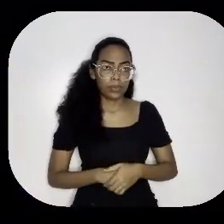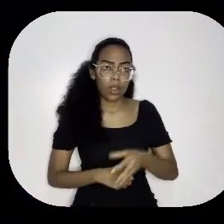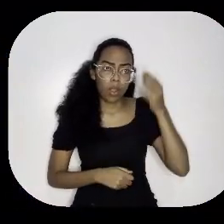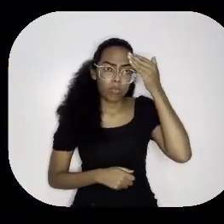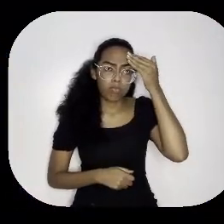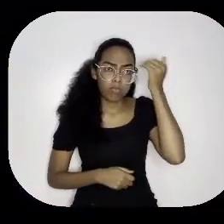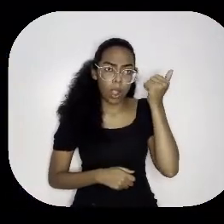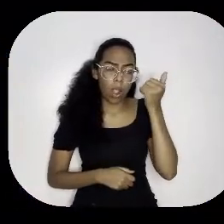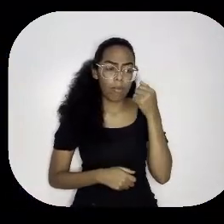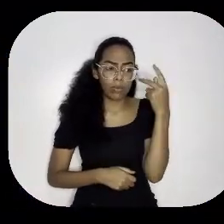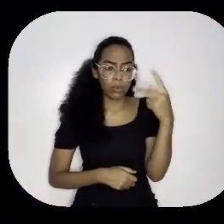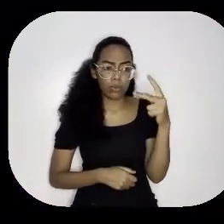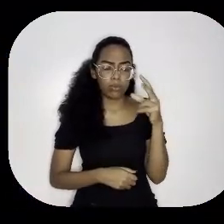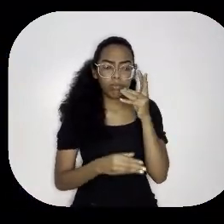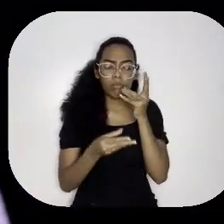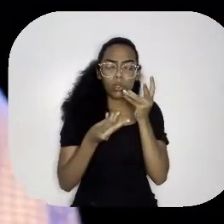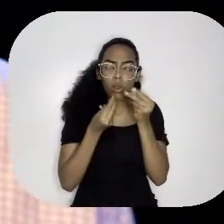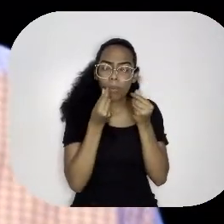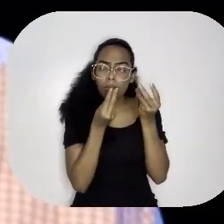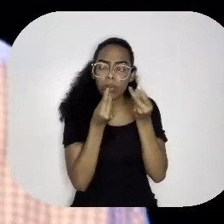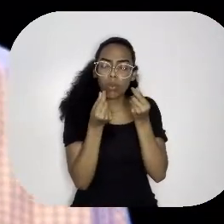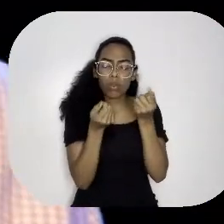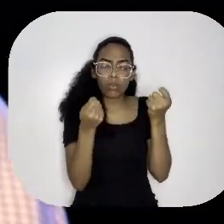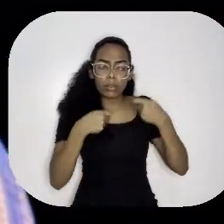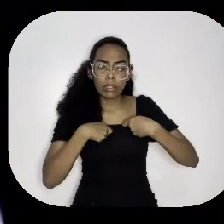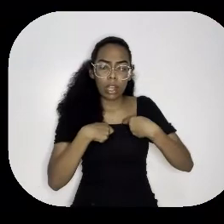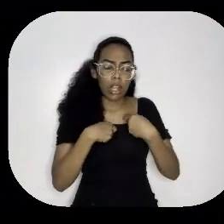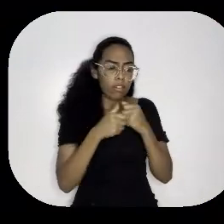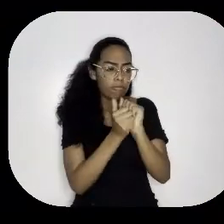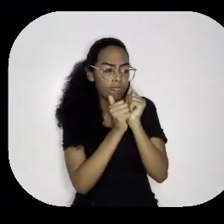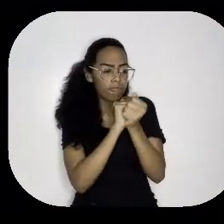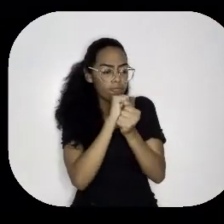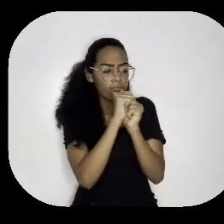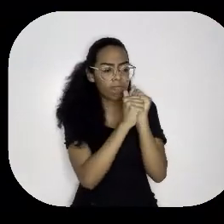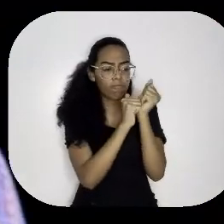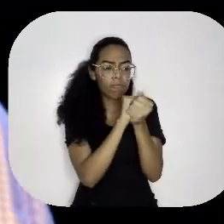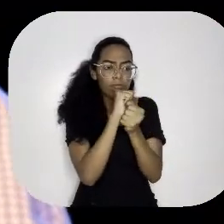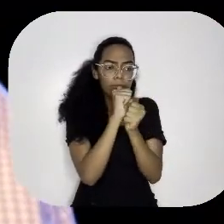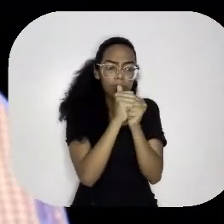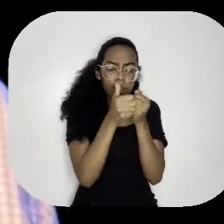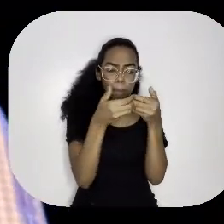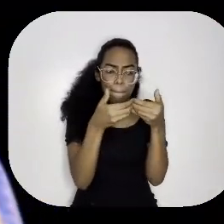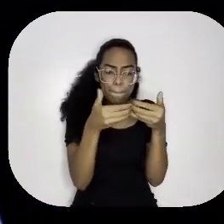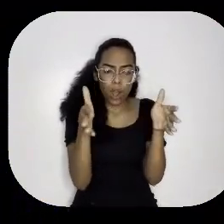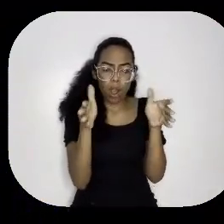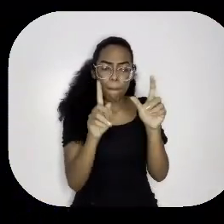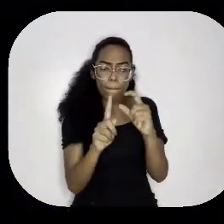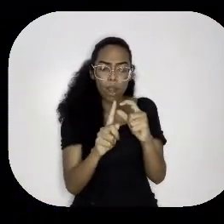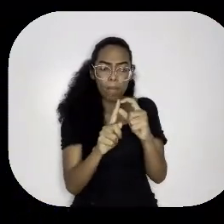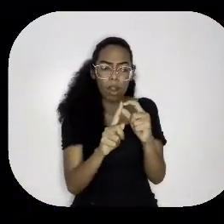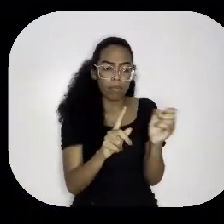meu lábio penetra nos teus manuscritos e manuseia com a língua tuas fendas, de onde rompem-se